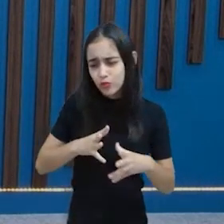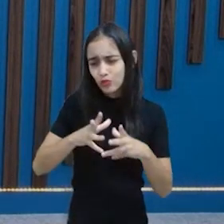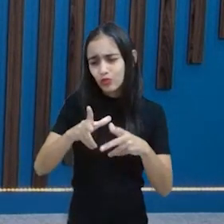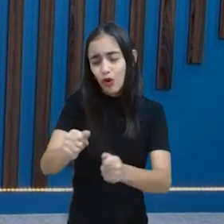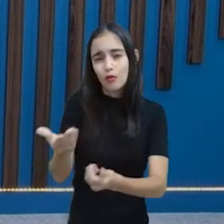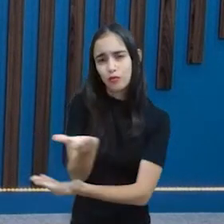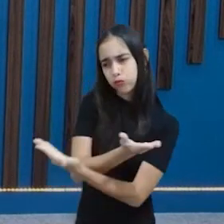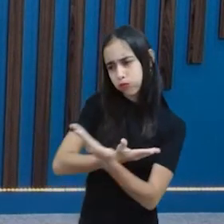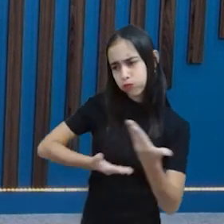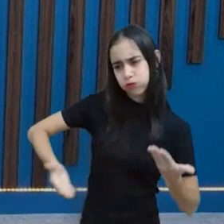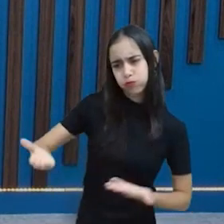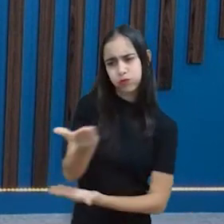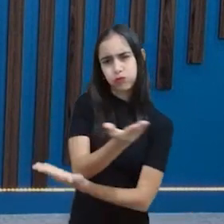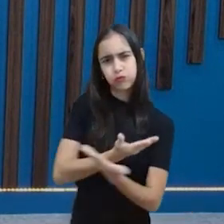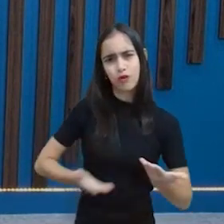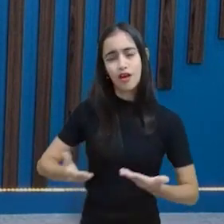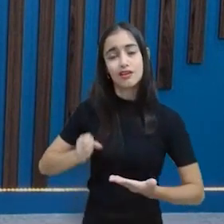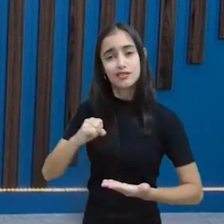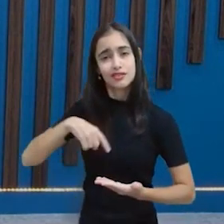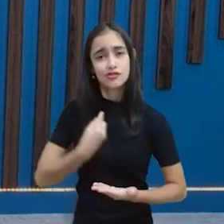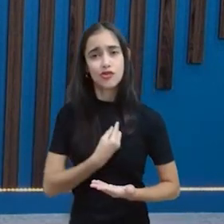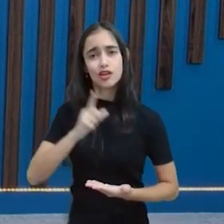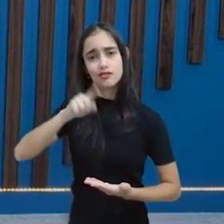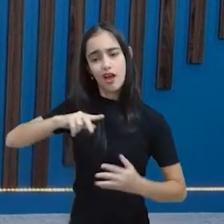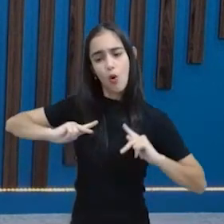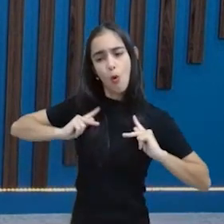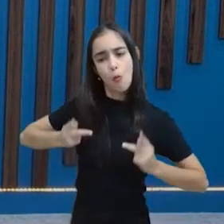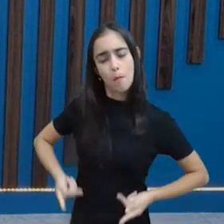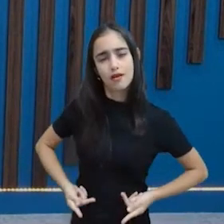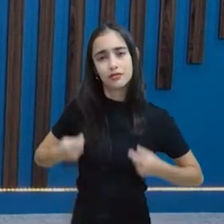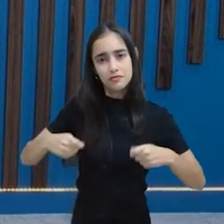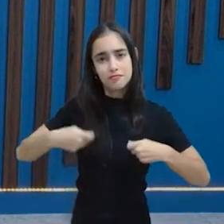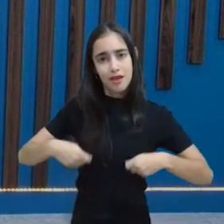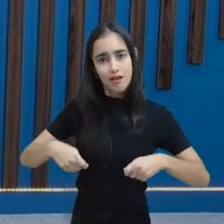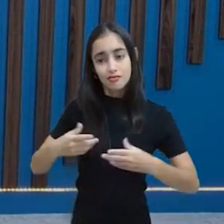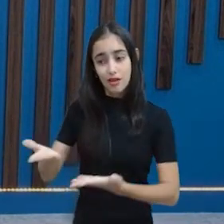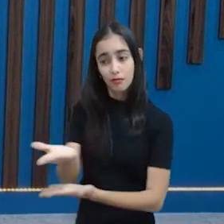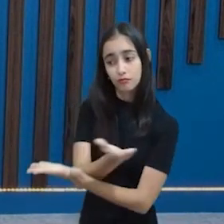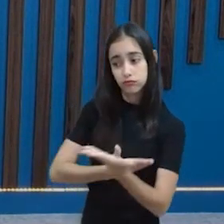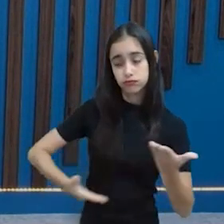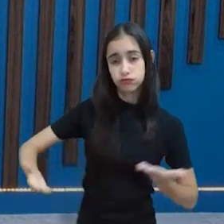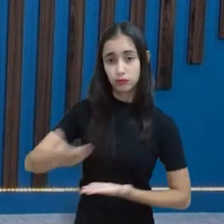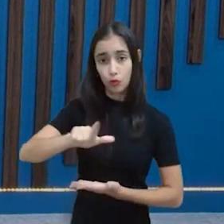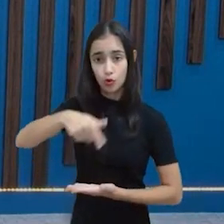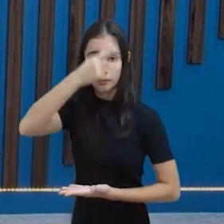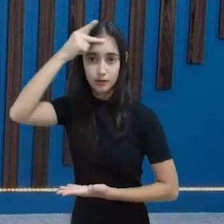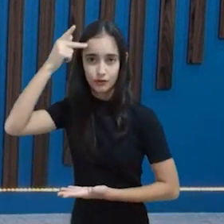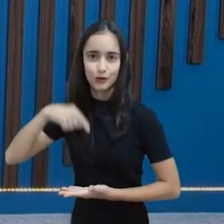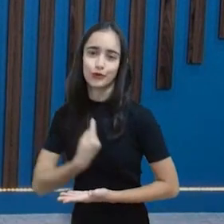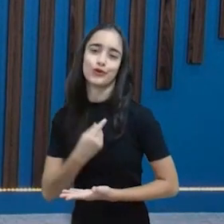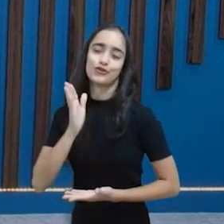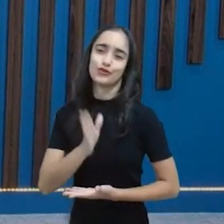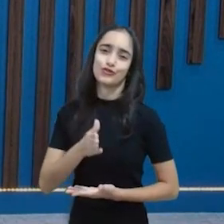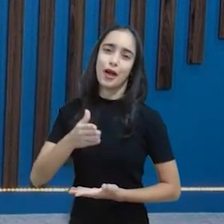somos seres sociais que estamos nos relacionando um com o outro, a gente já está aí fazendo política,